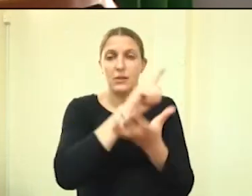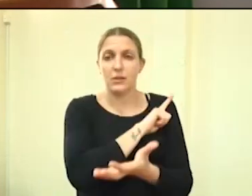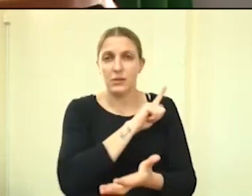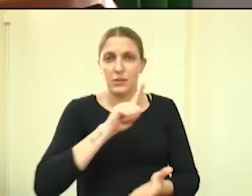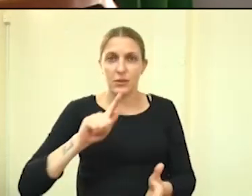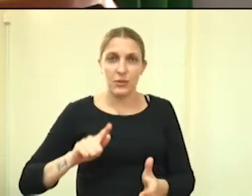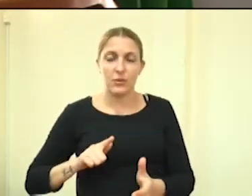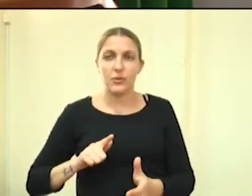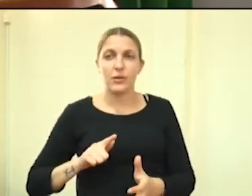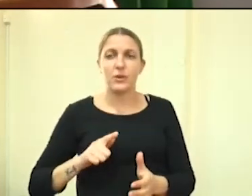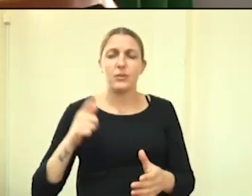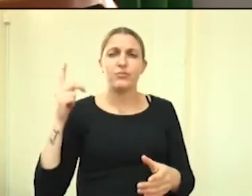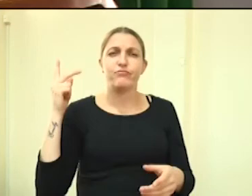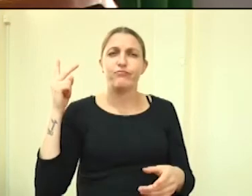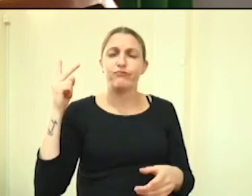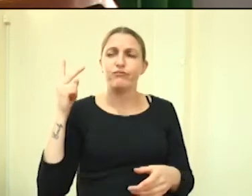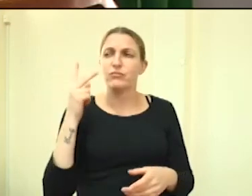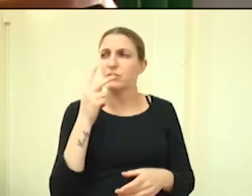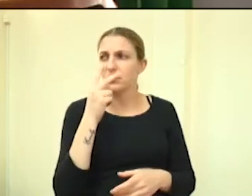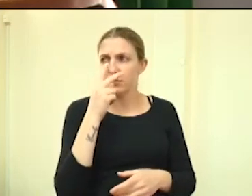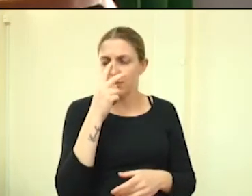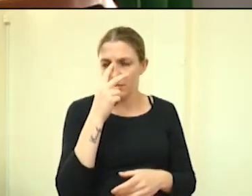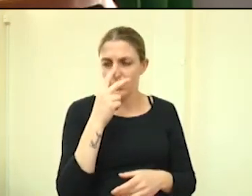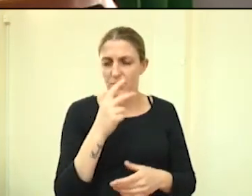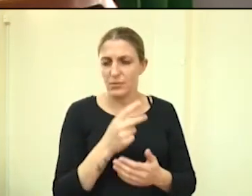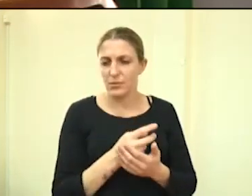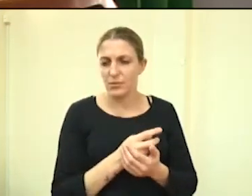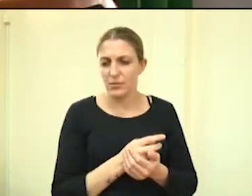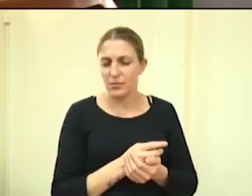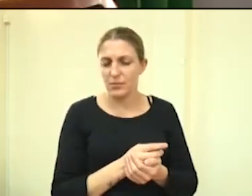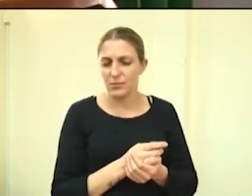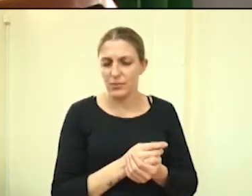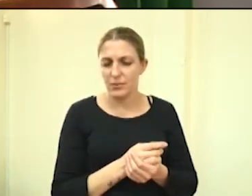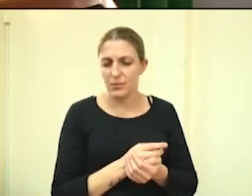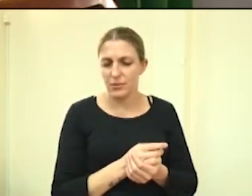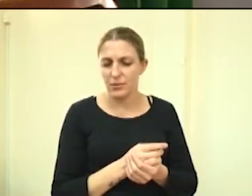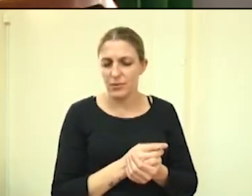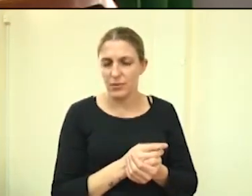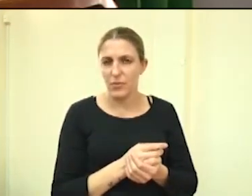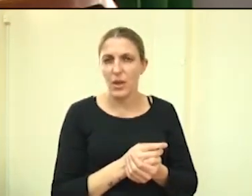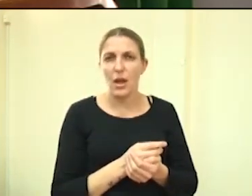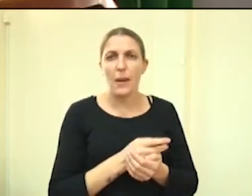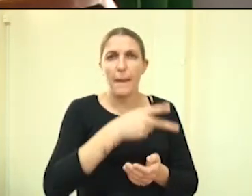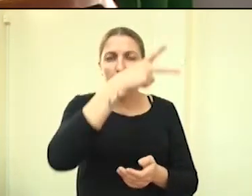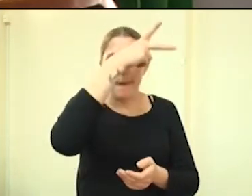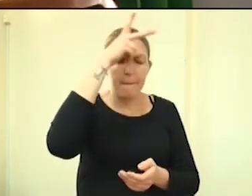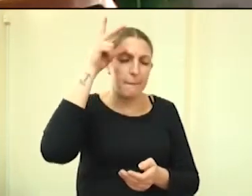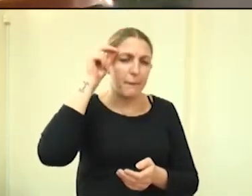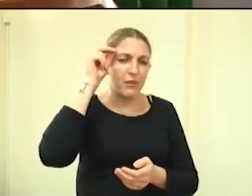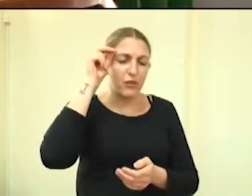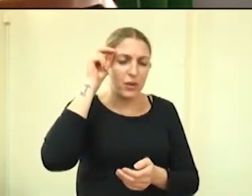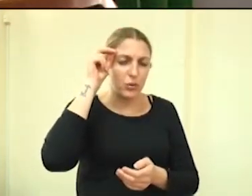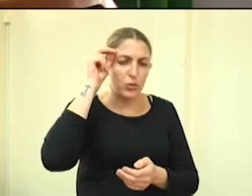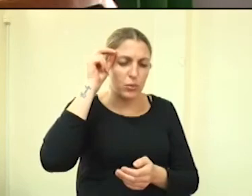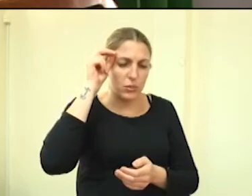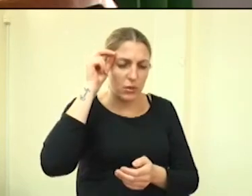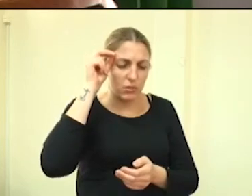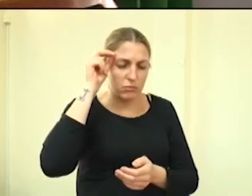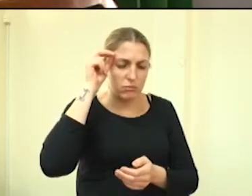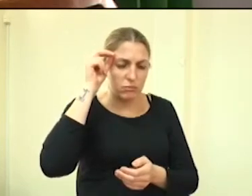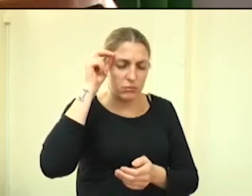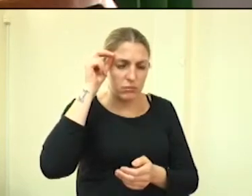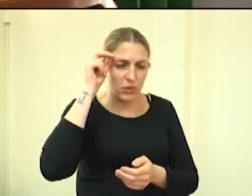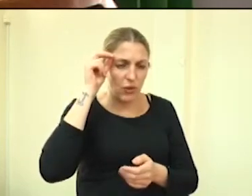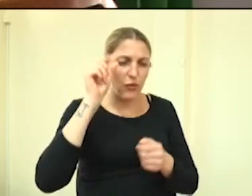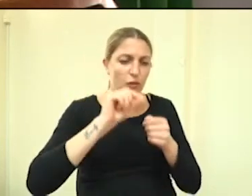que cortaram uma rua, a prefeitura cortou uma rua para botar a tubulação de fora a fora, e hoje, depois